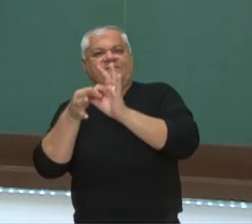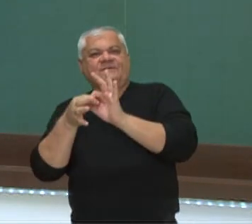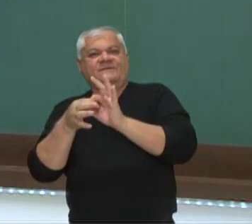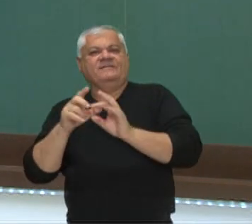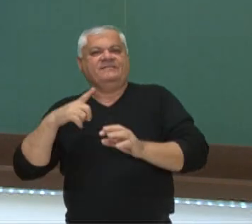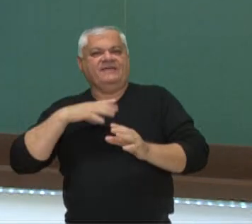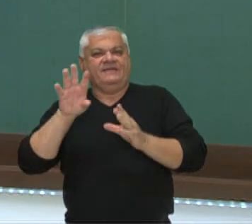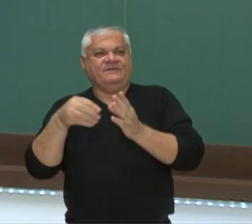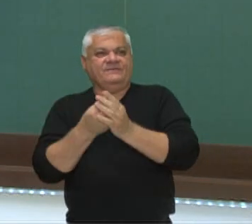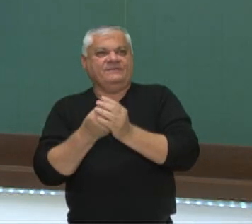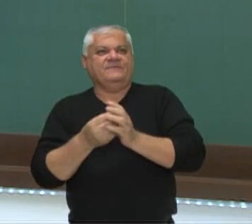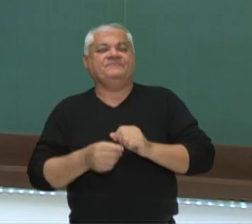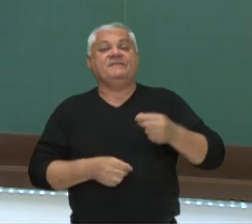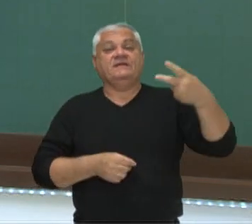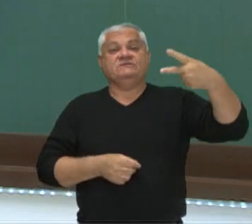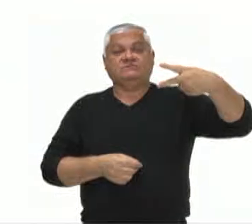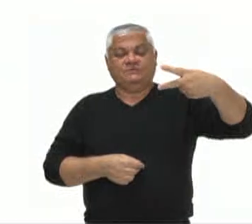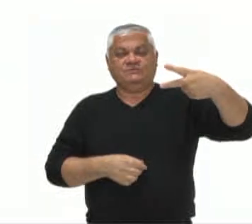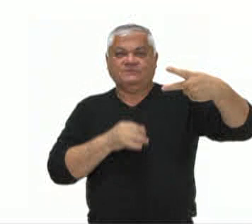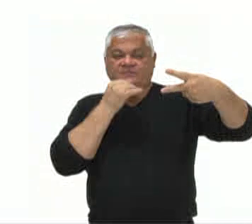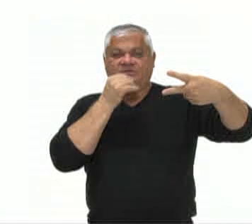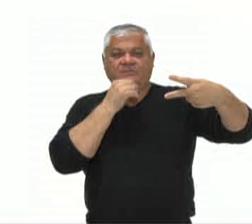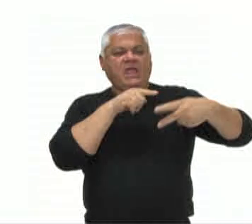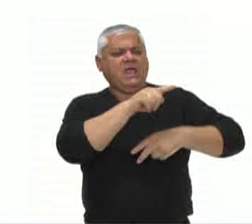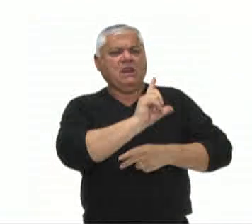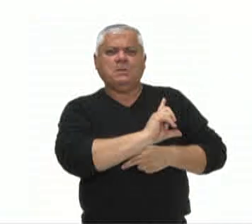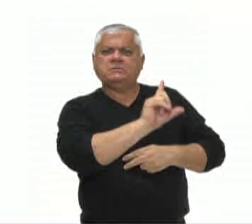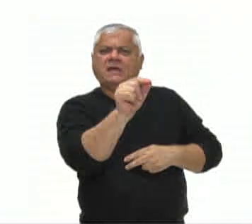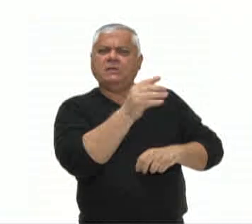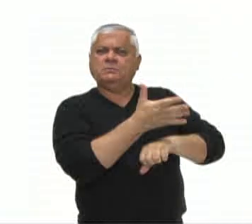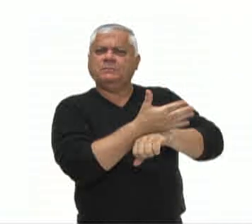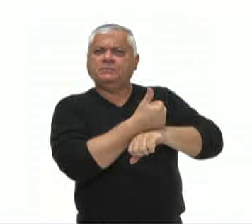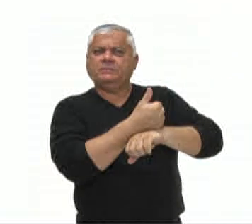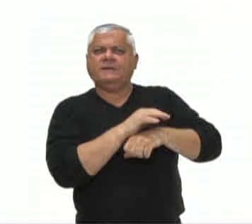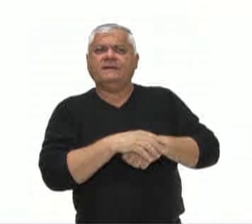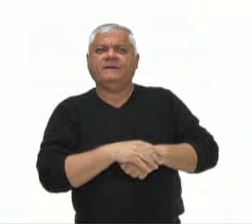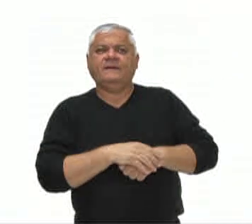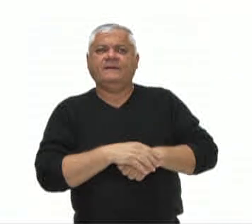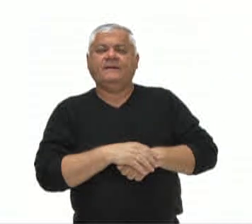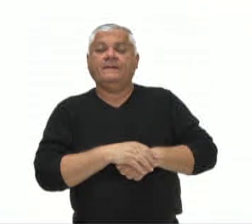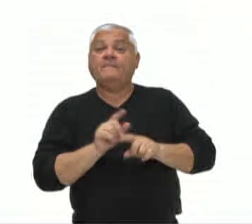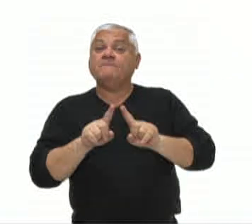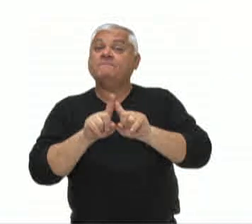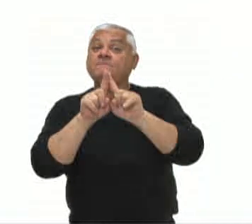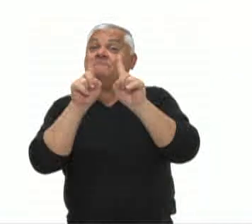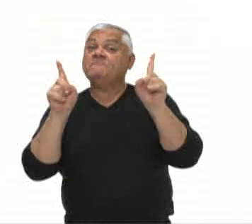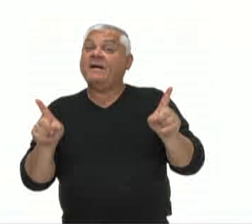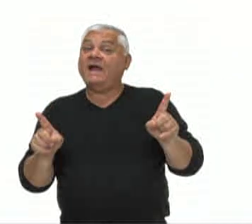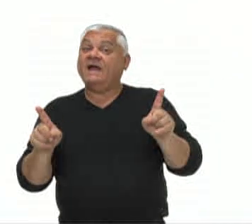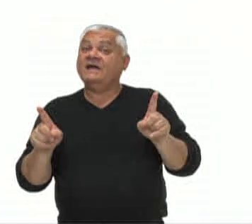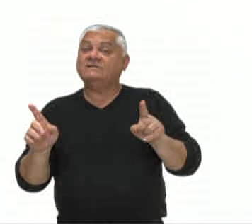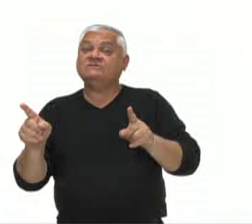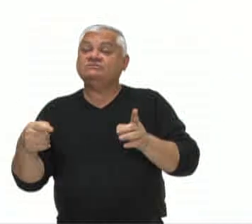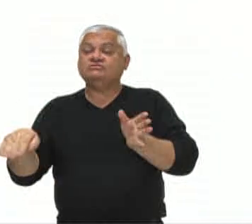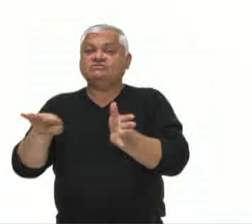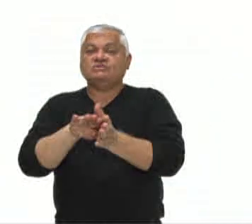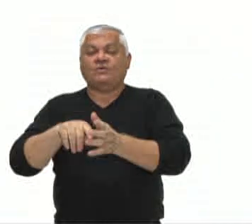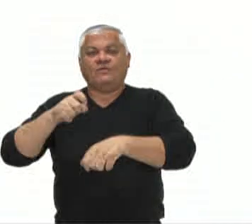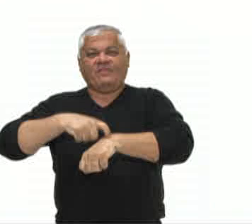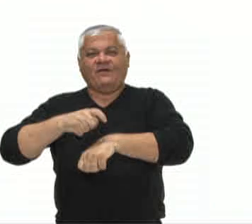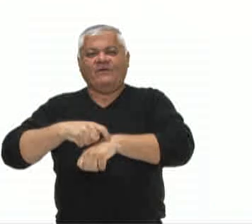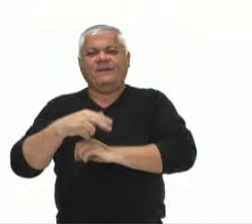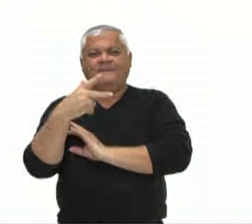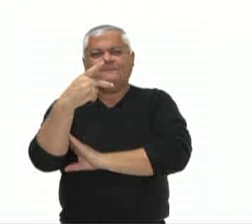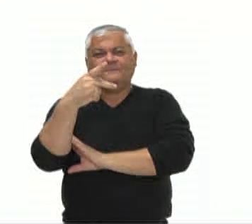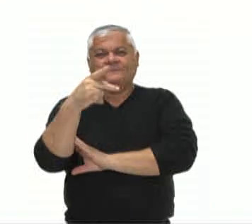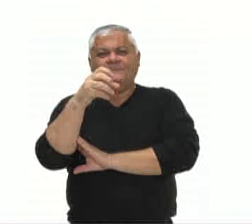aditiva. Já no segundo exemplo, ele saiu cedo, porém não chegou na hora. O porém, a conjunção